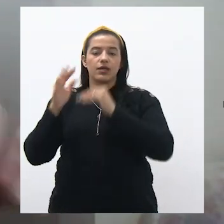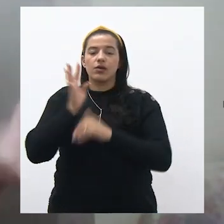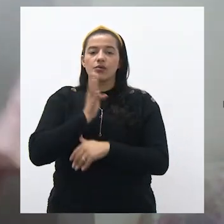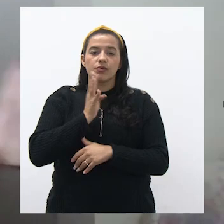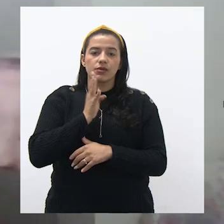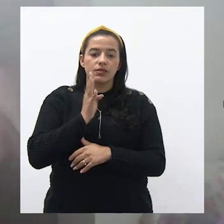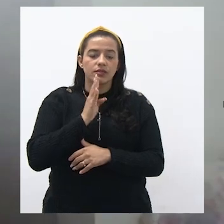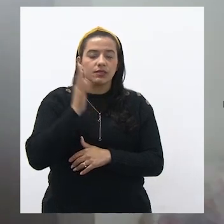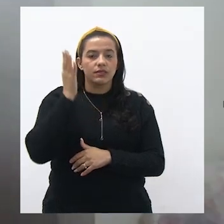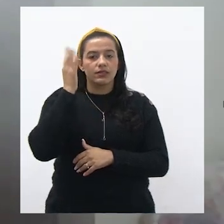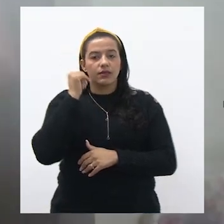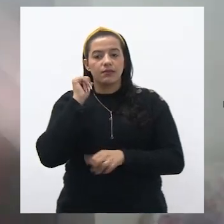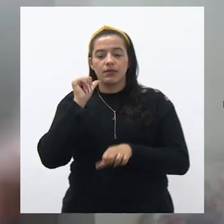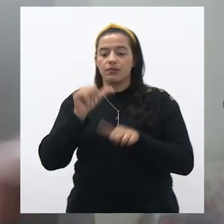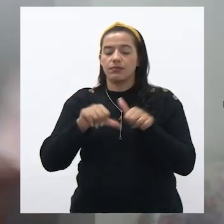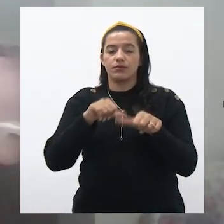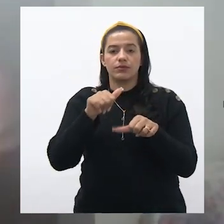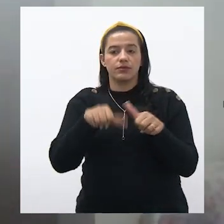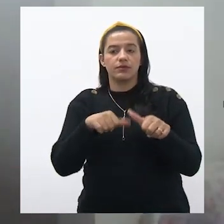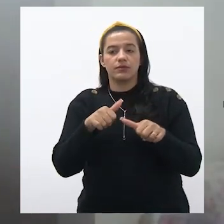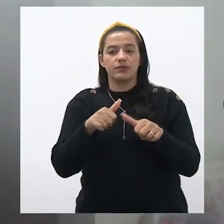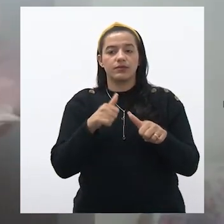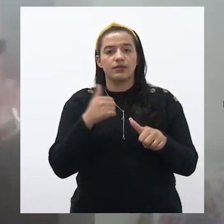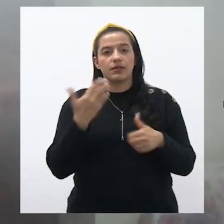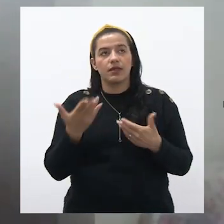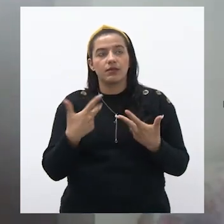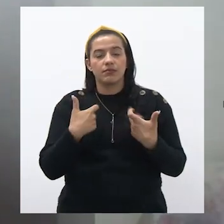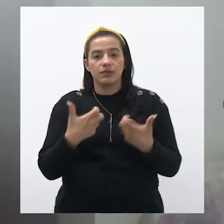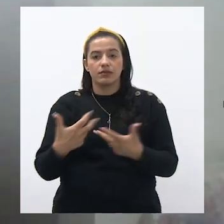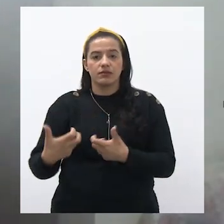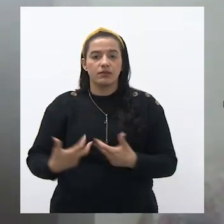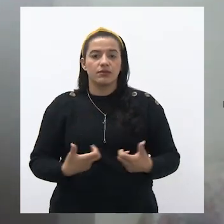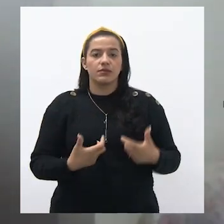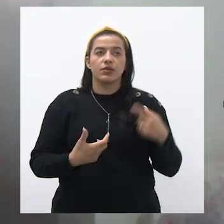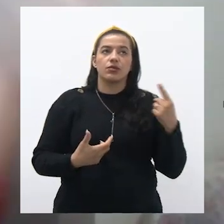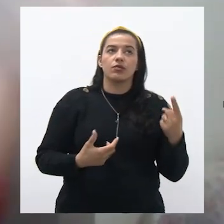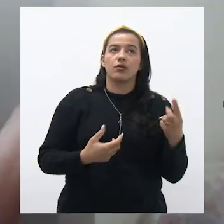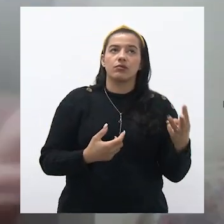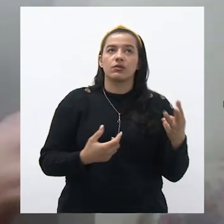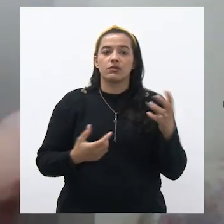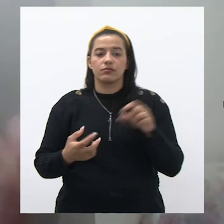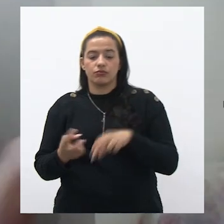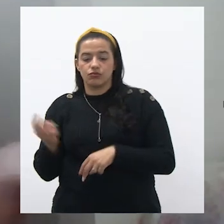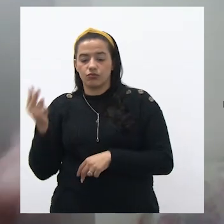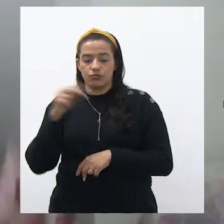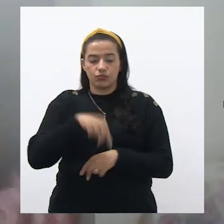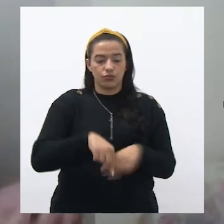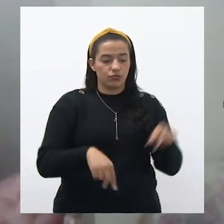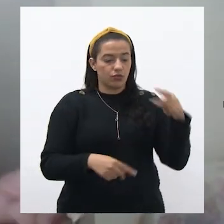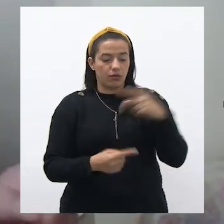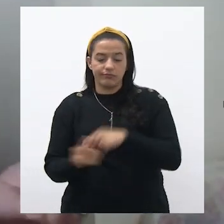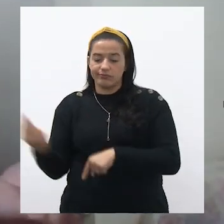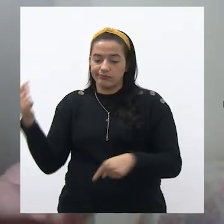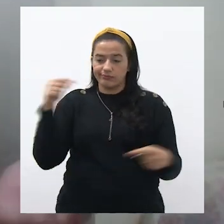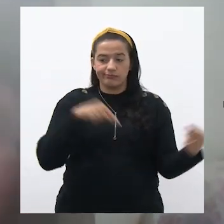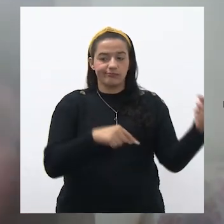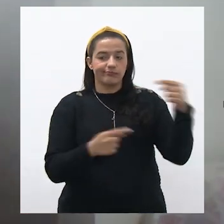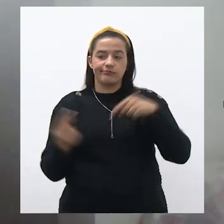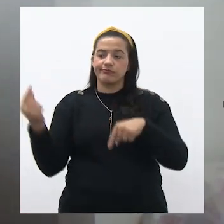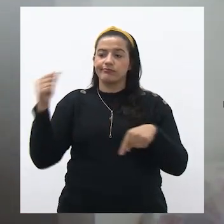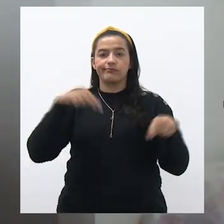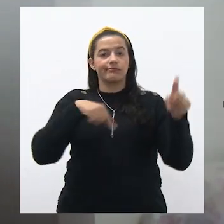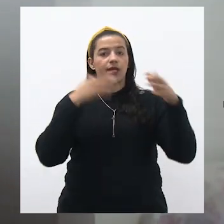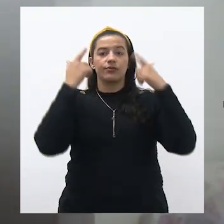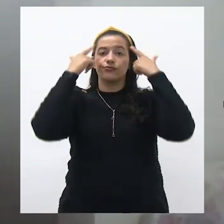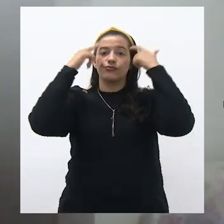conhecer. E quando eu faço esse movimento e percebo que eu saio do 3, volto para o 2, vou entre o 3 e o 4, e um dia,